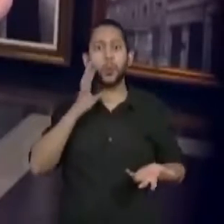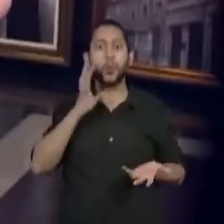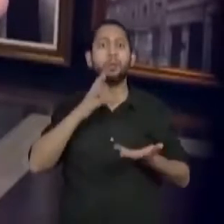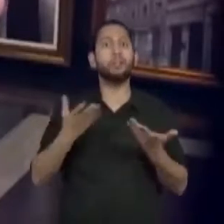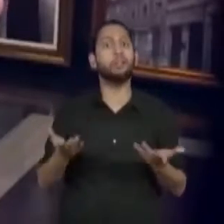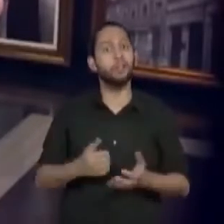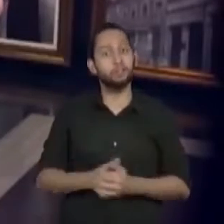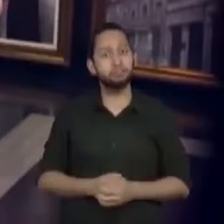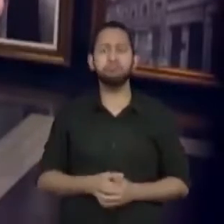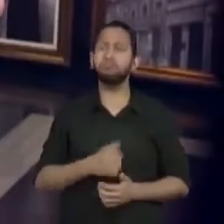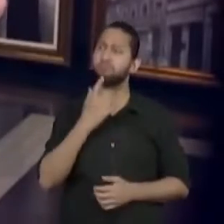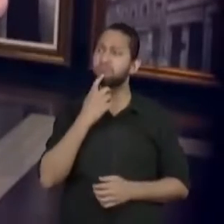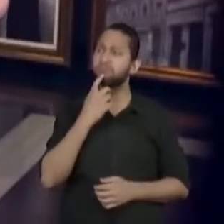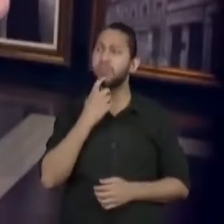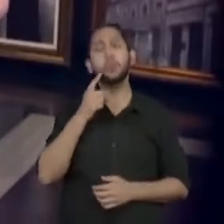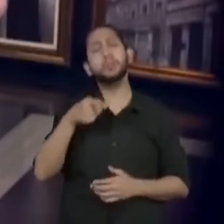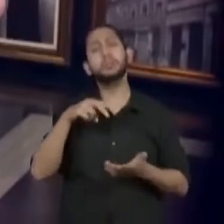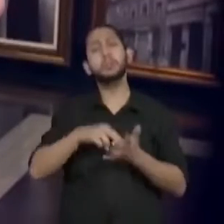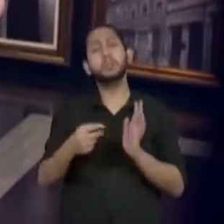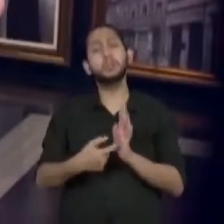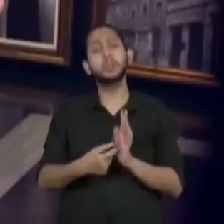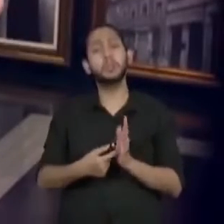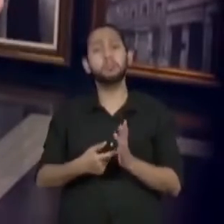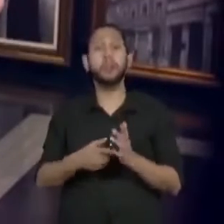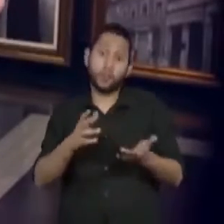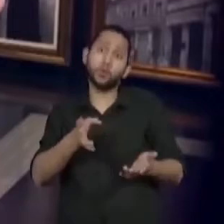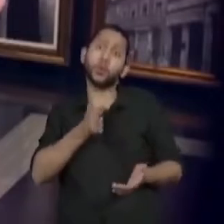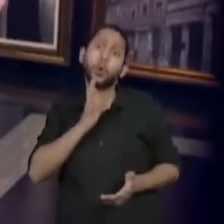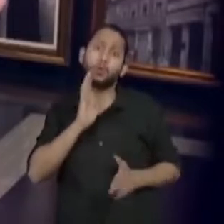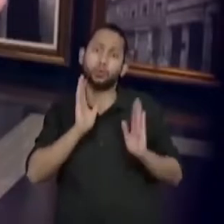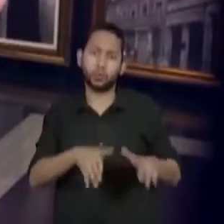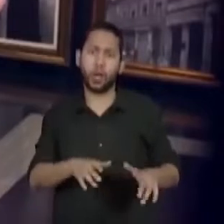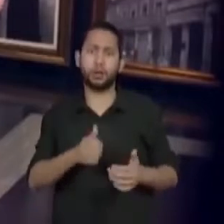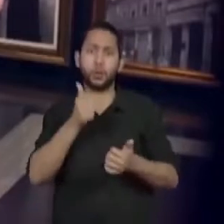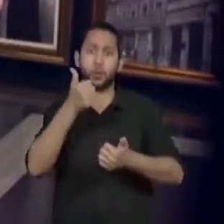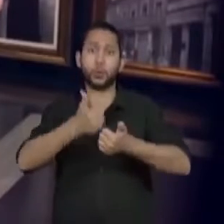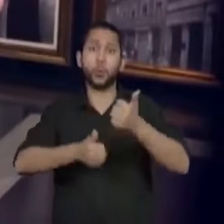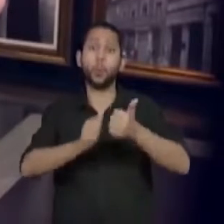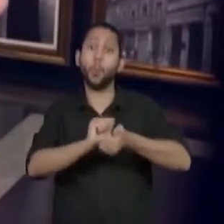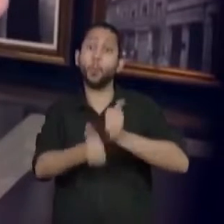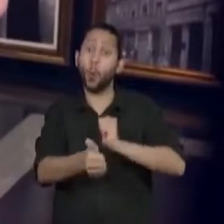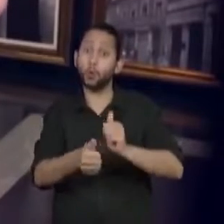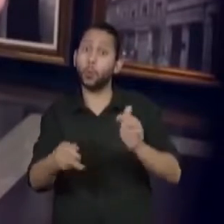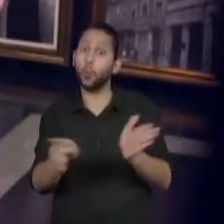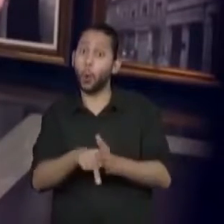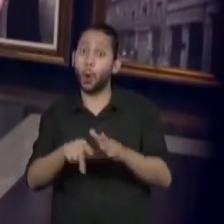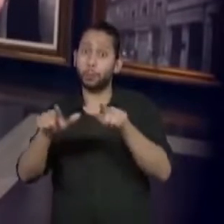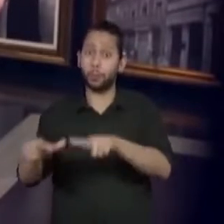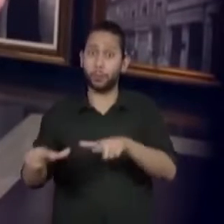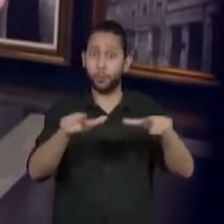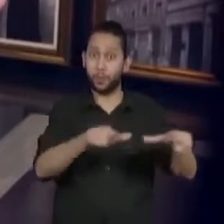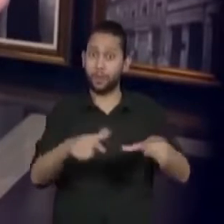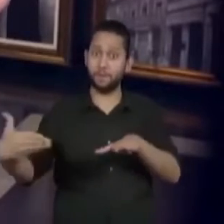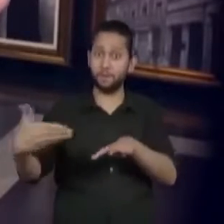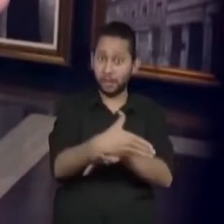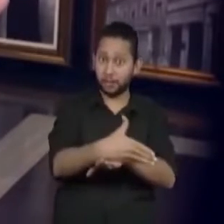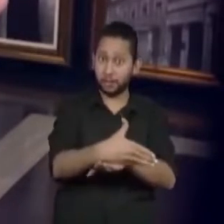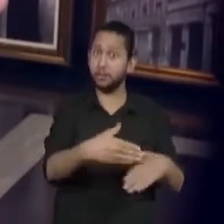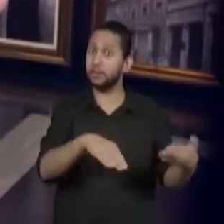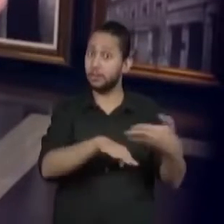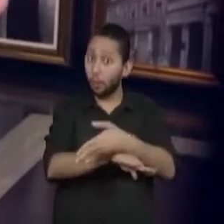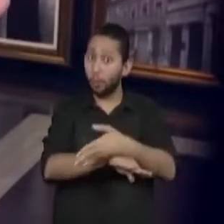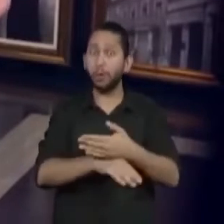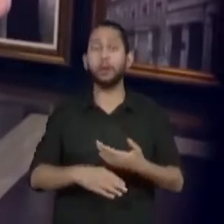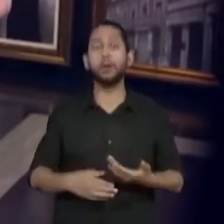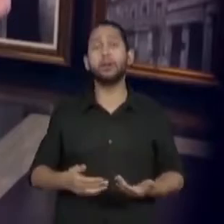temos a definição do que é um esporte de invasão e o nosso escolhido para a aula de hoje é o futebol. E falando nele, nós